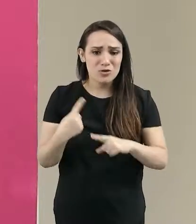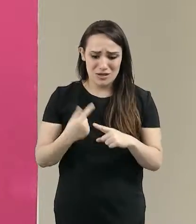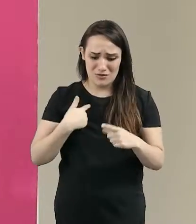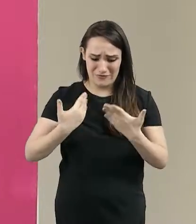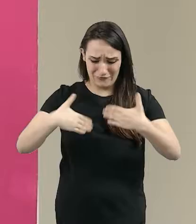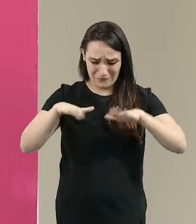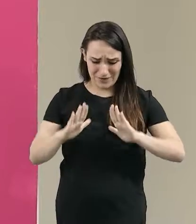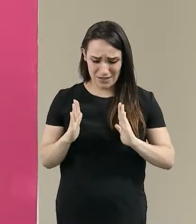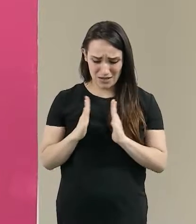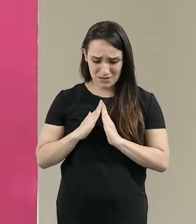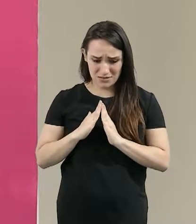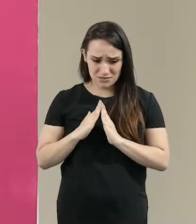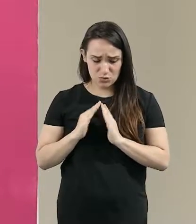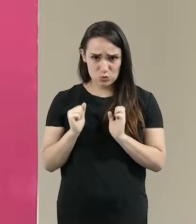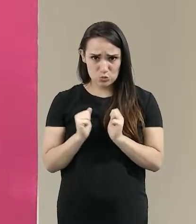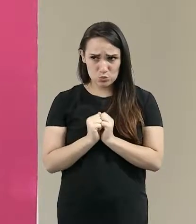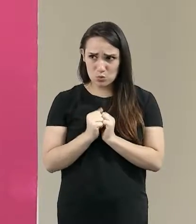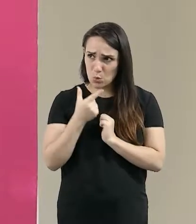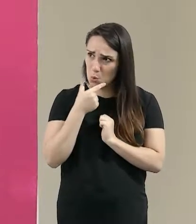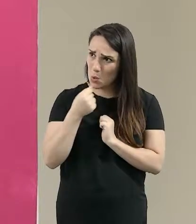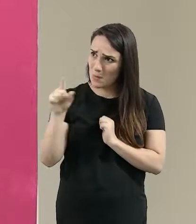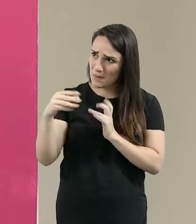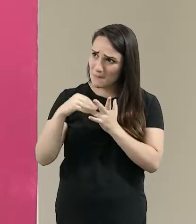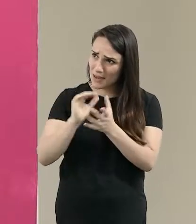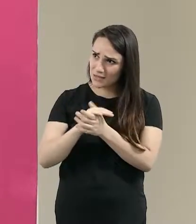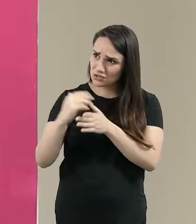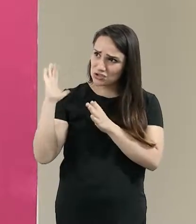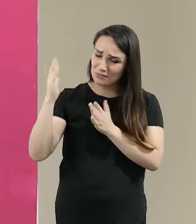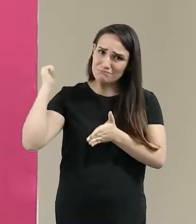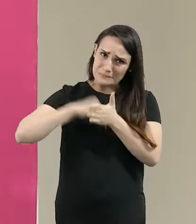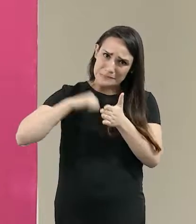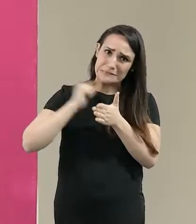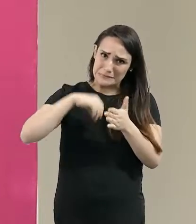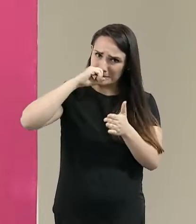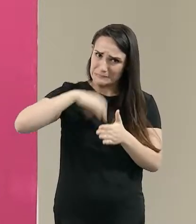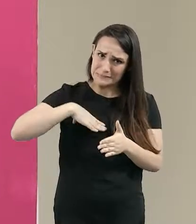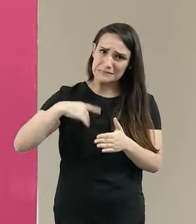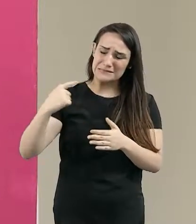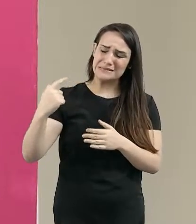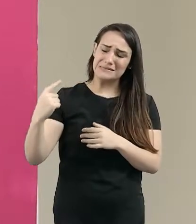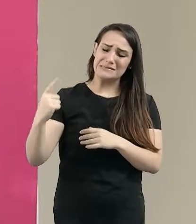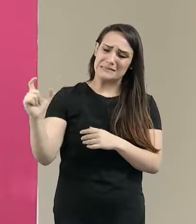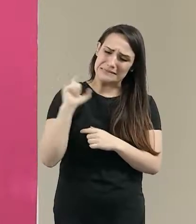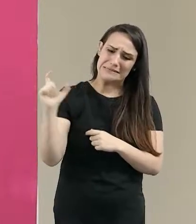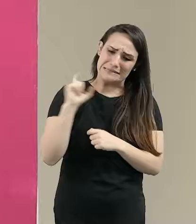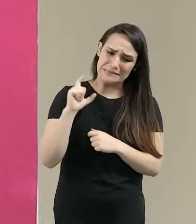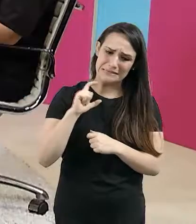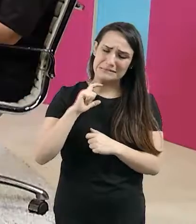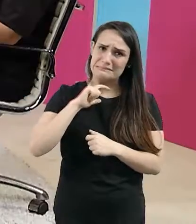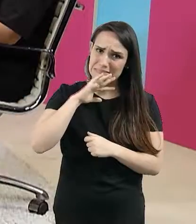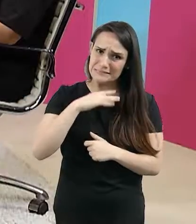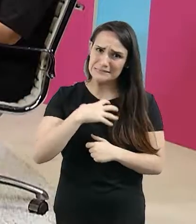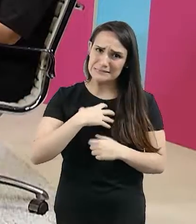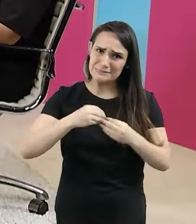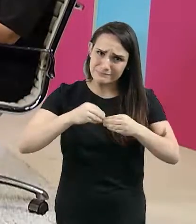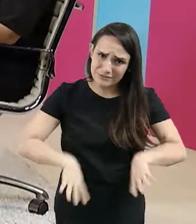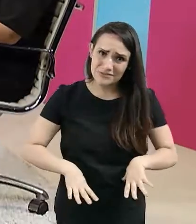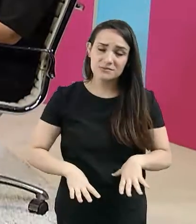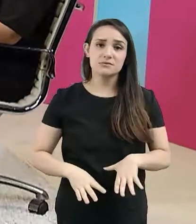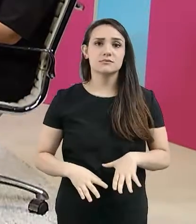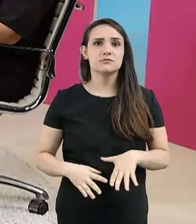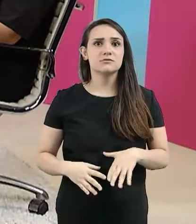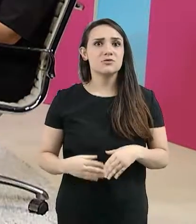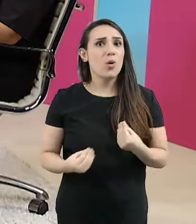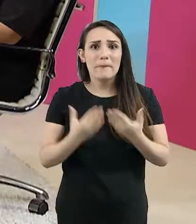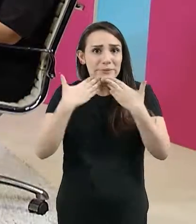num lar onde já existe um relacionamento abusivo, um relacionamento tóxico, com esse agravante, Lívia, de que